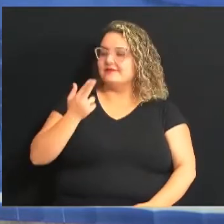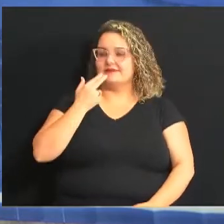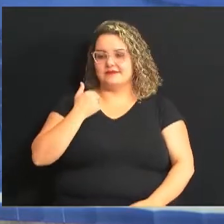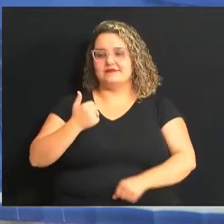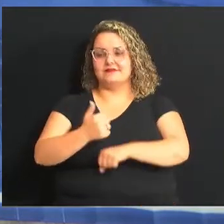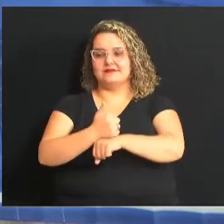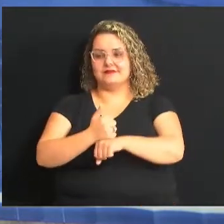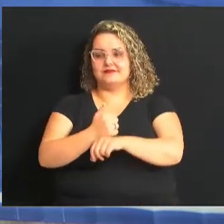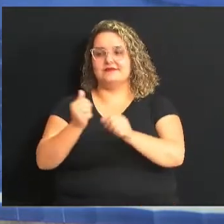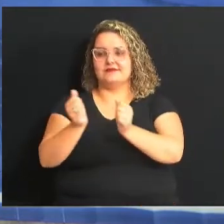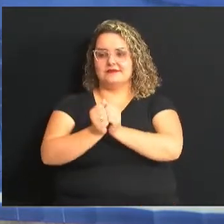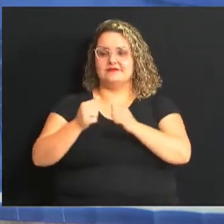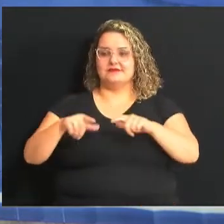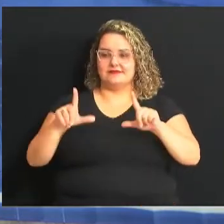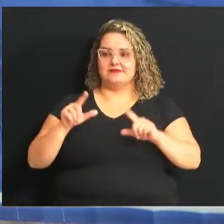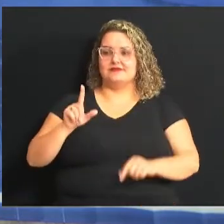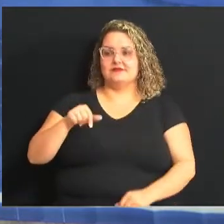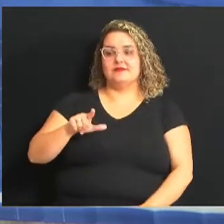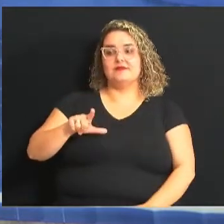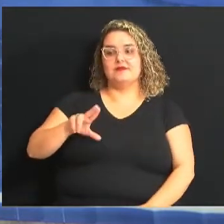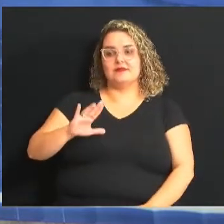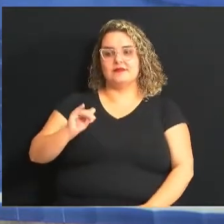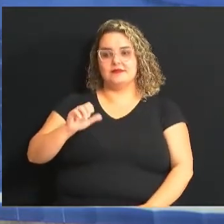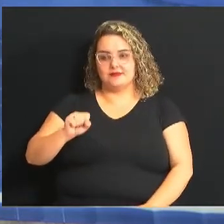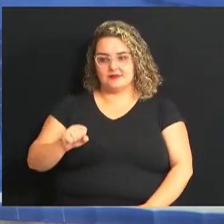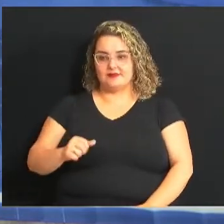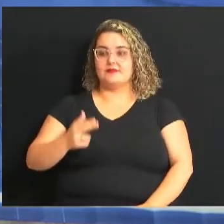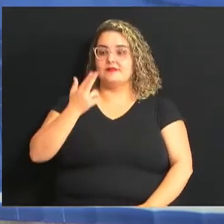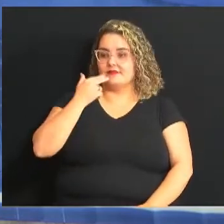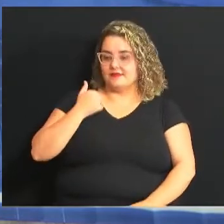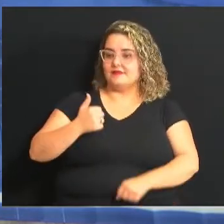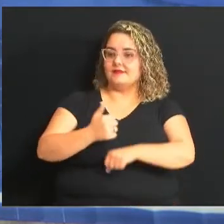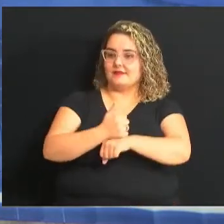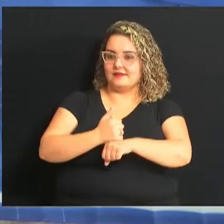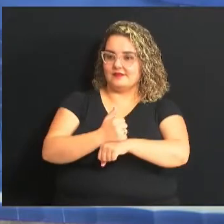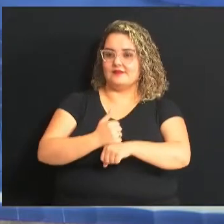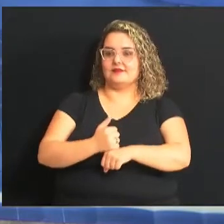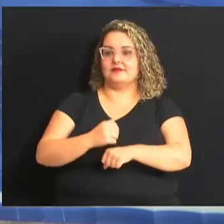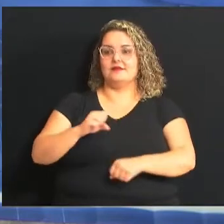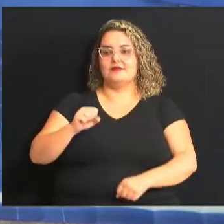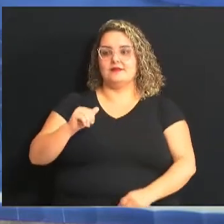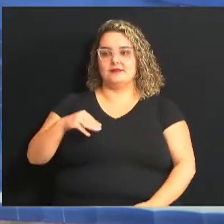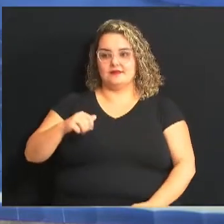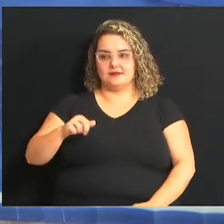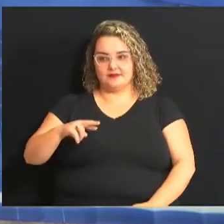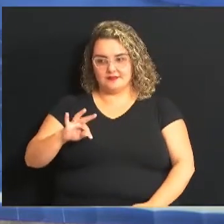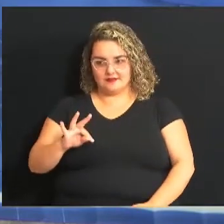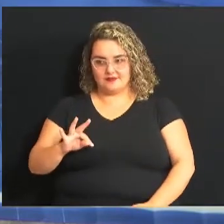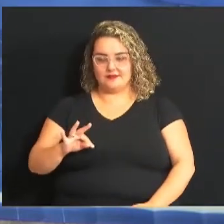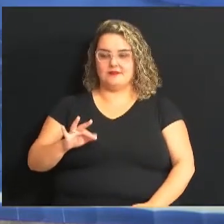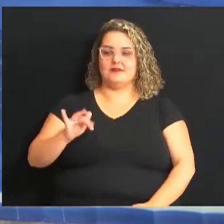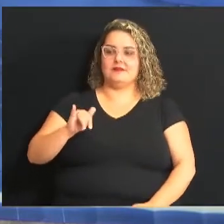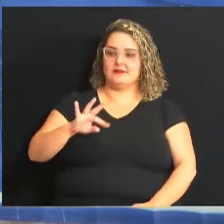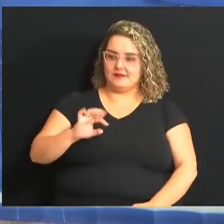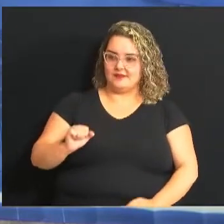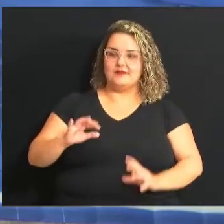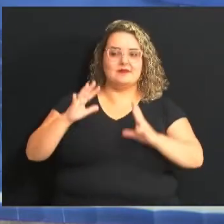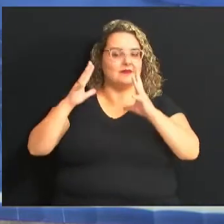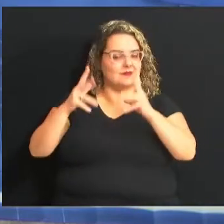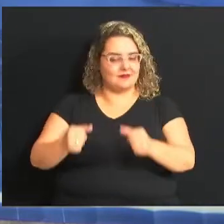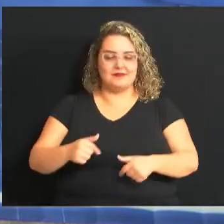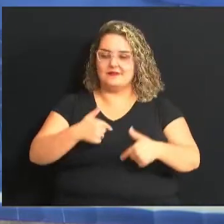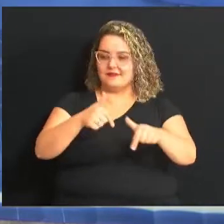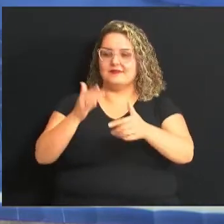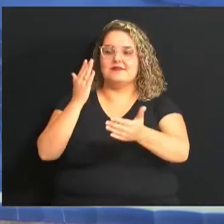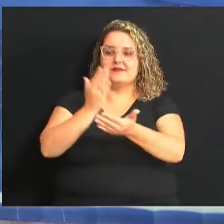tela comigo. Ele é o Lucas Alves, ele é nutricionista da Academia Smart Fit. Também parou todo o trabalho dele para falar com a gente